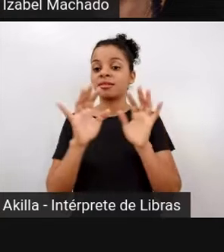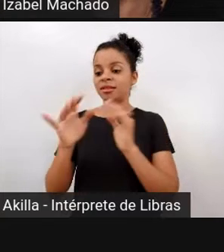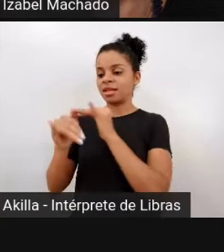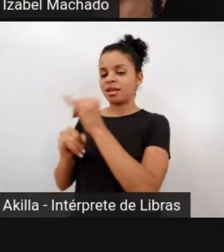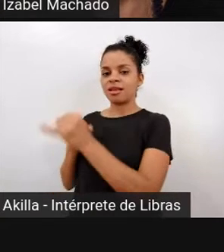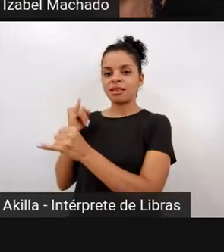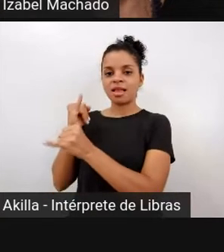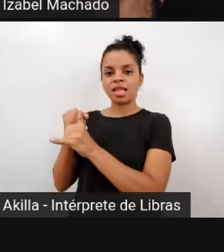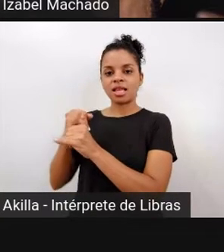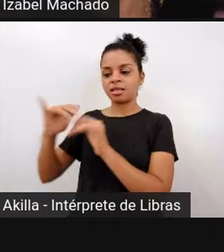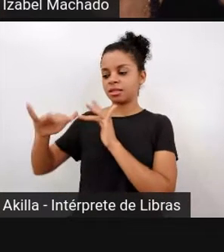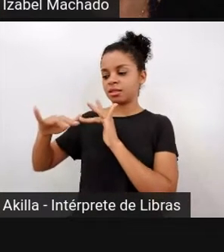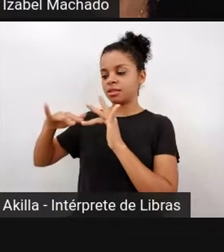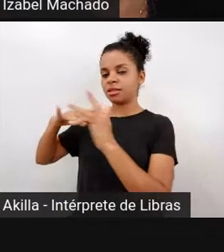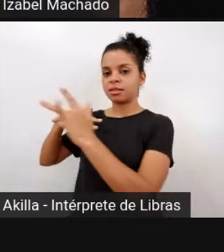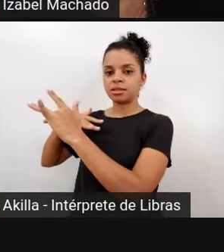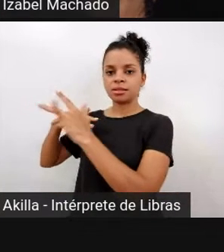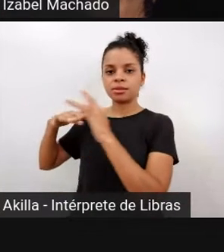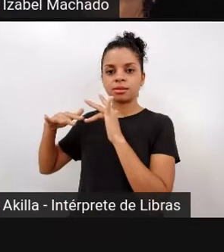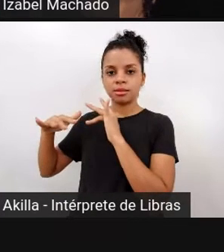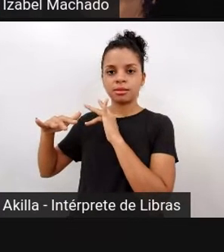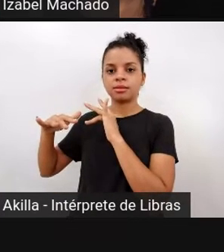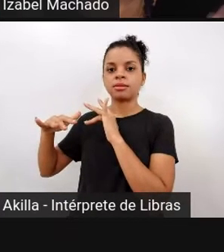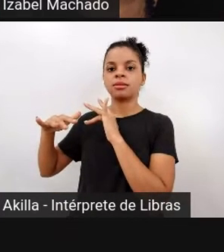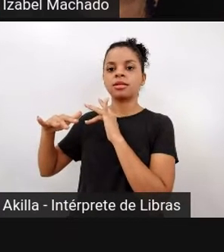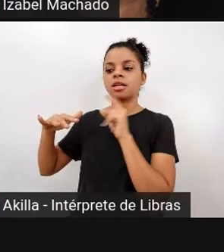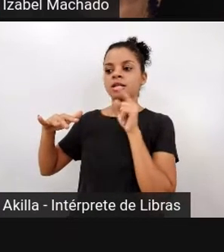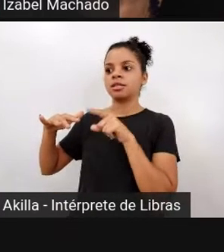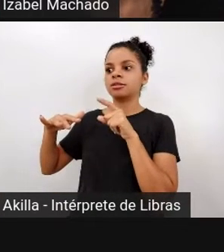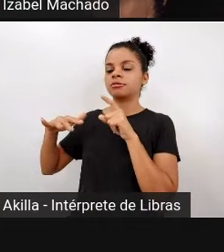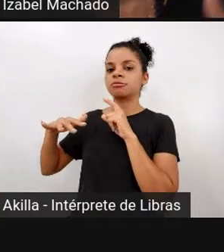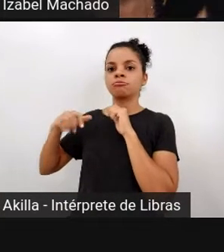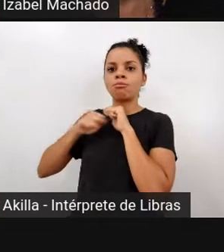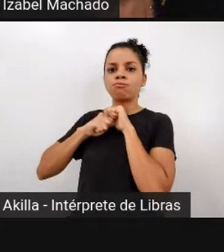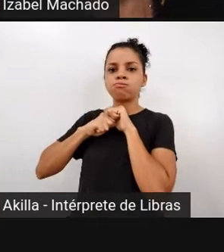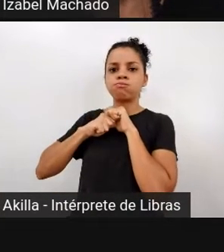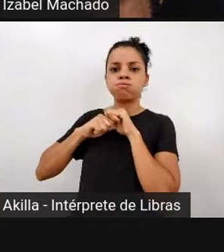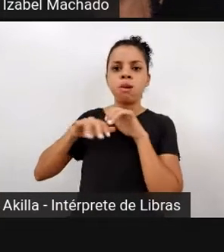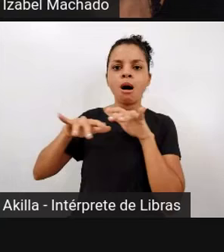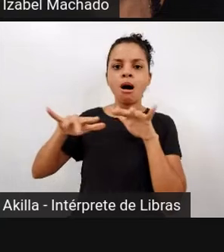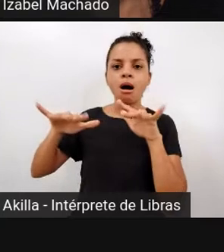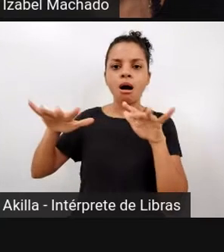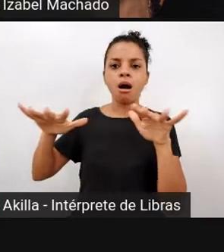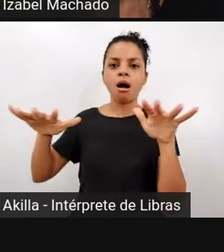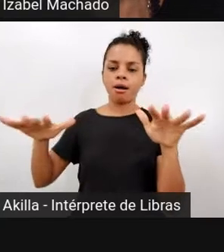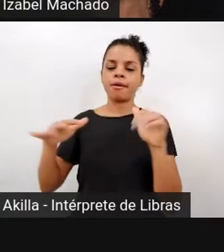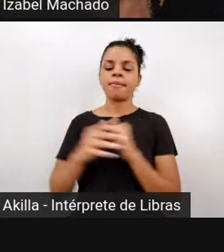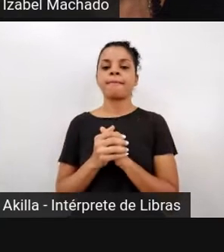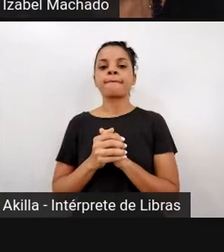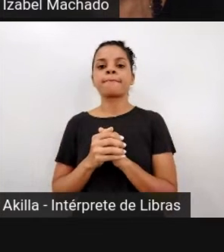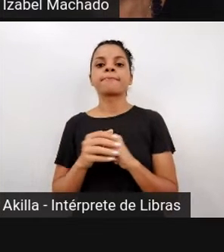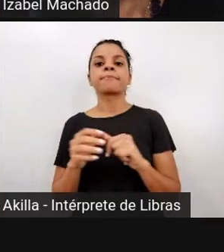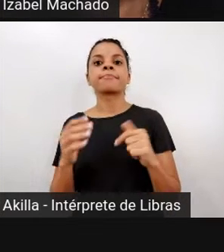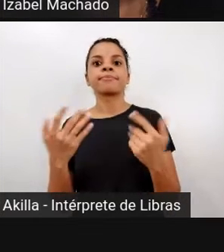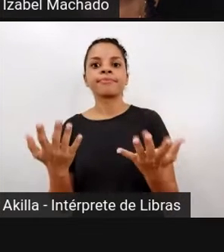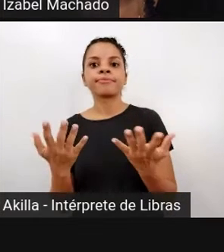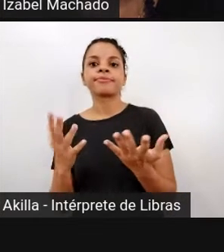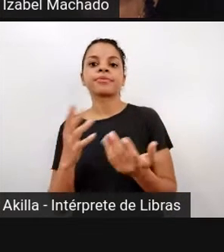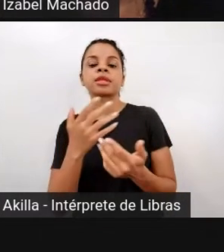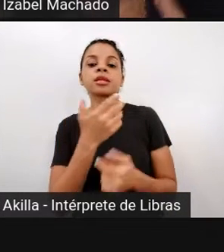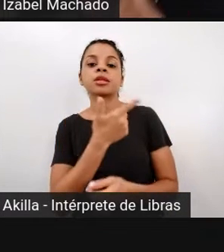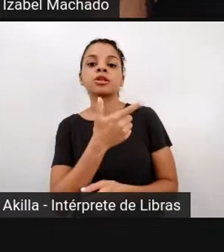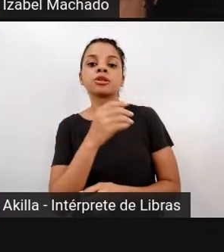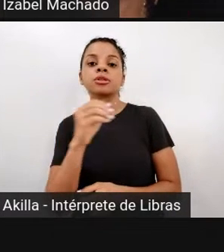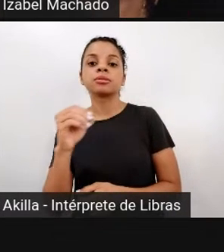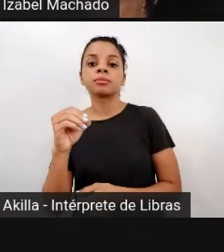redes sociais, isso ganhou uma proliferação absurda. Tanto que, em 2017, o Collins